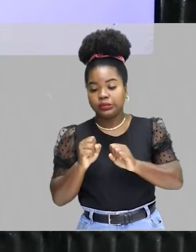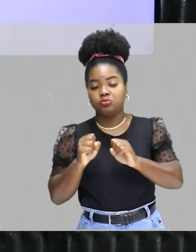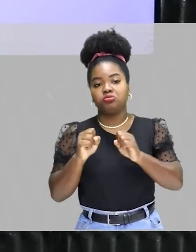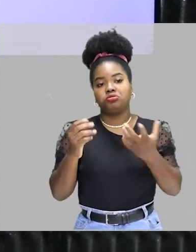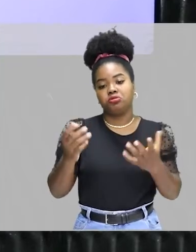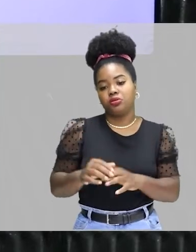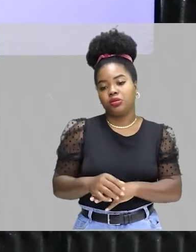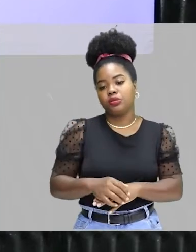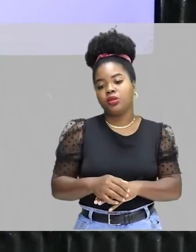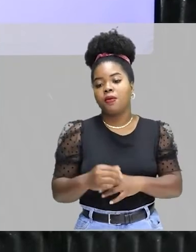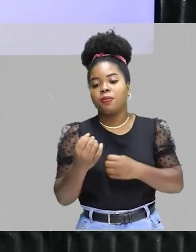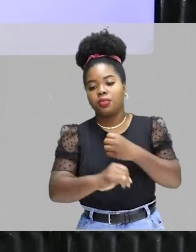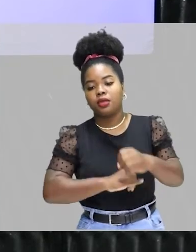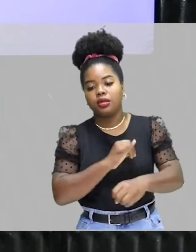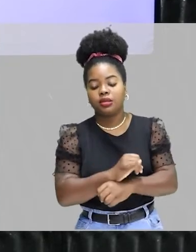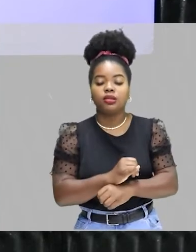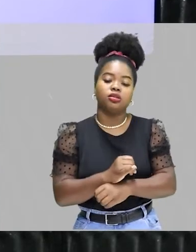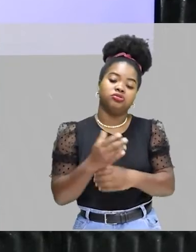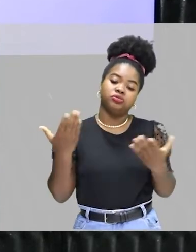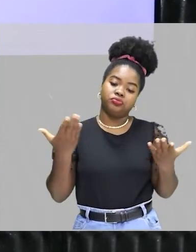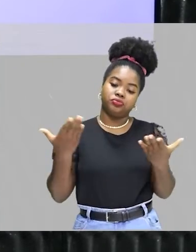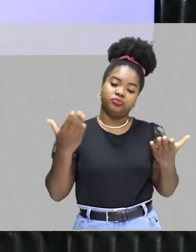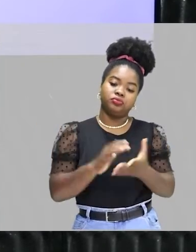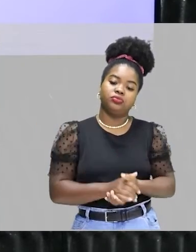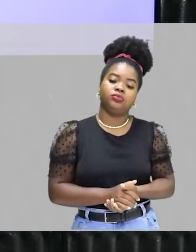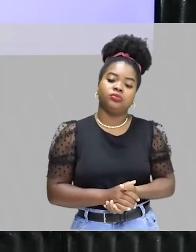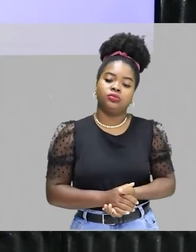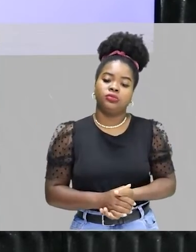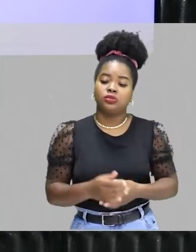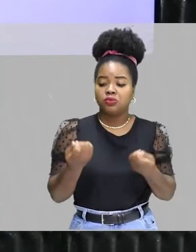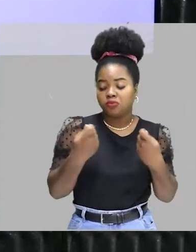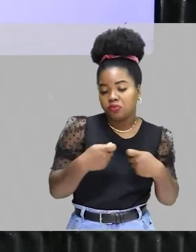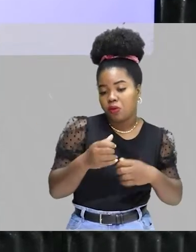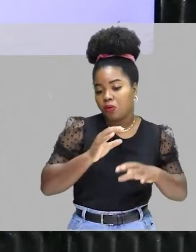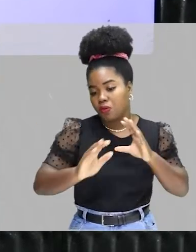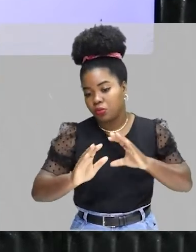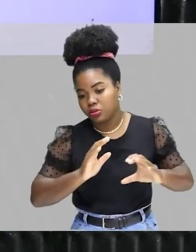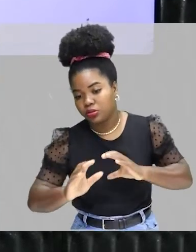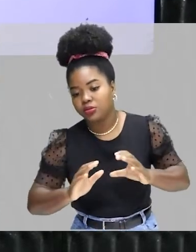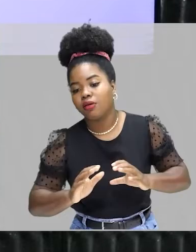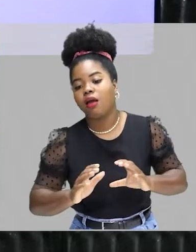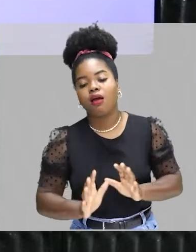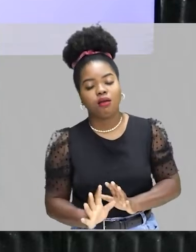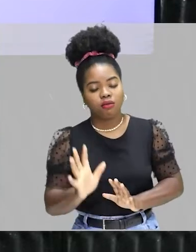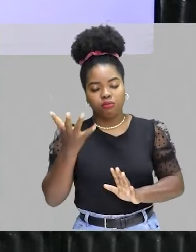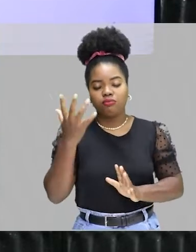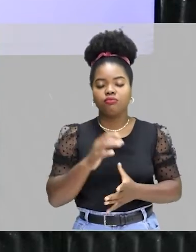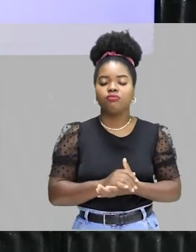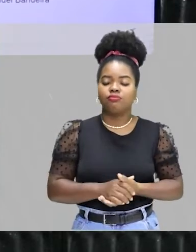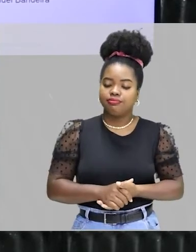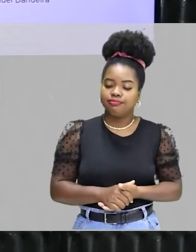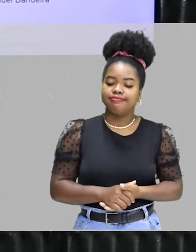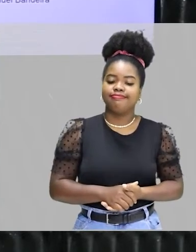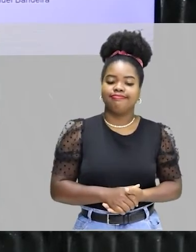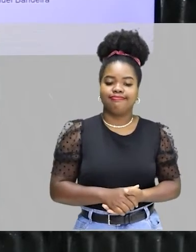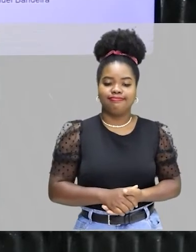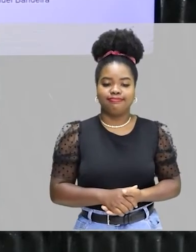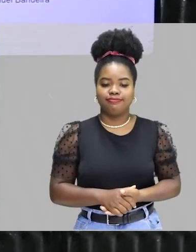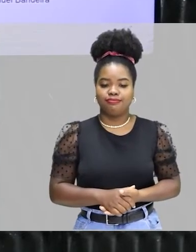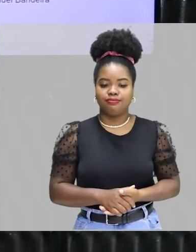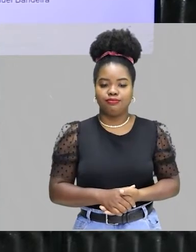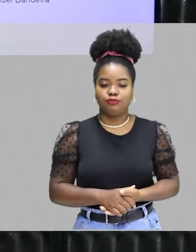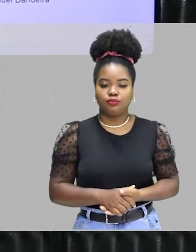recente. Então, palavras que vão surgindo de acordo com as nossas necessidades comunicativas, e aí elas vão fazendo parte do nosso dia a